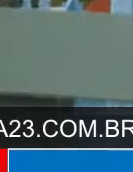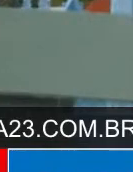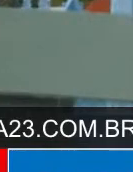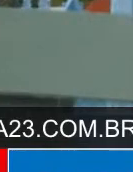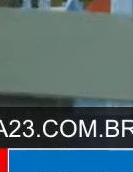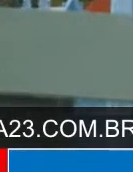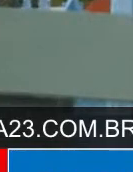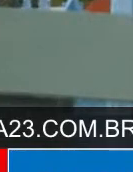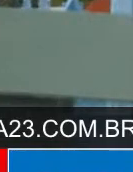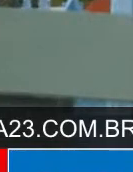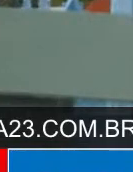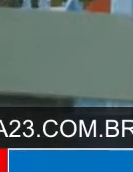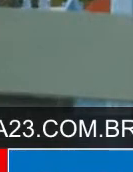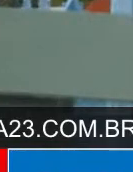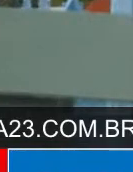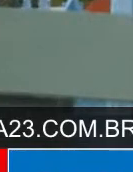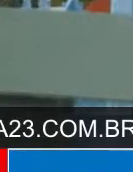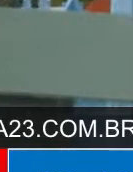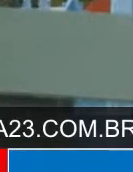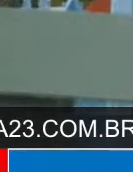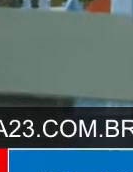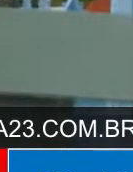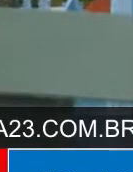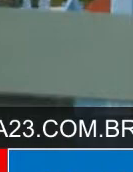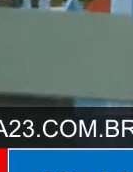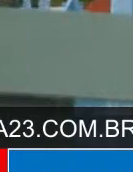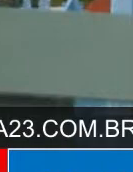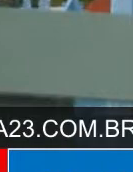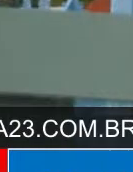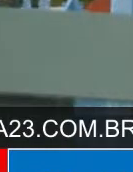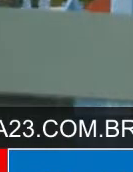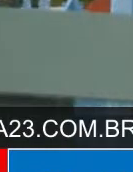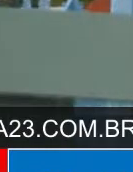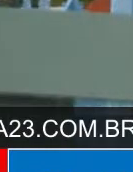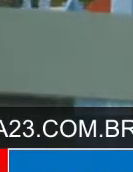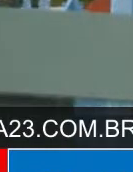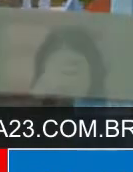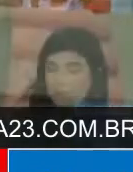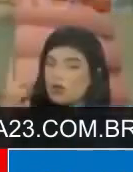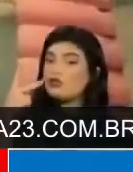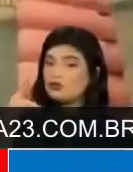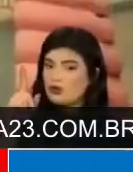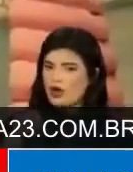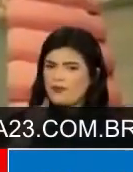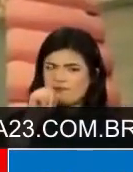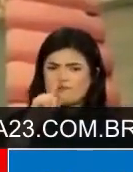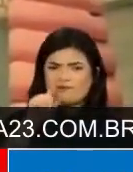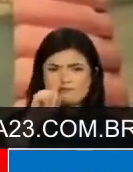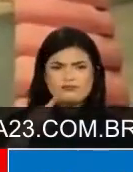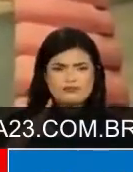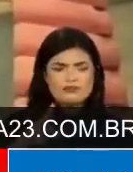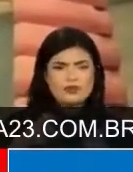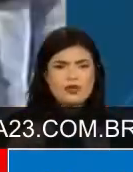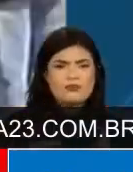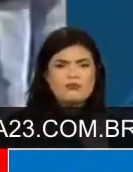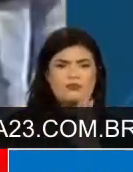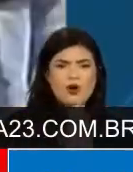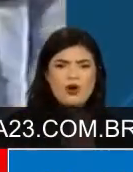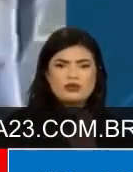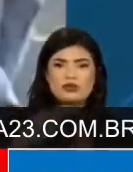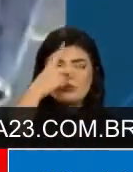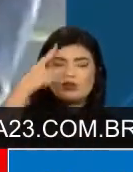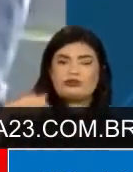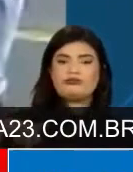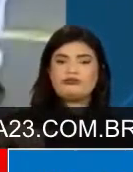analisou imagens de câmeras de segurança que mostram o carro usado pelos suspeitos. E também mostram a vítima na rua